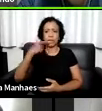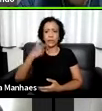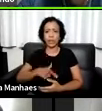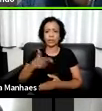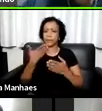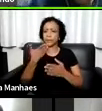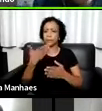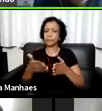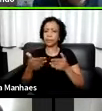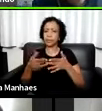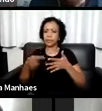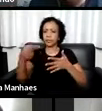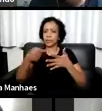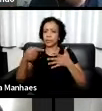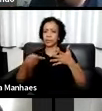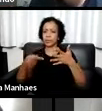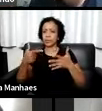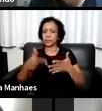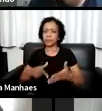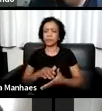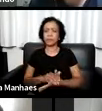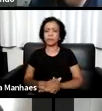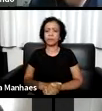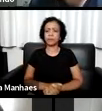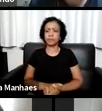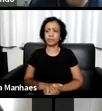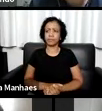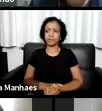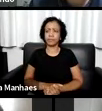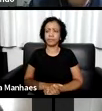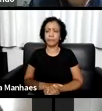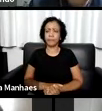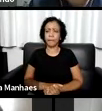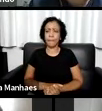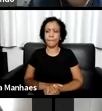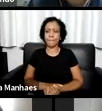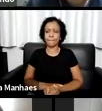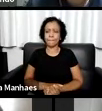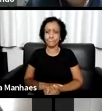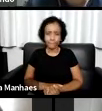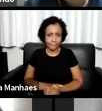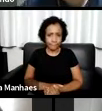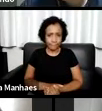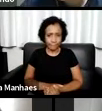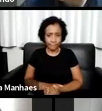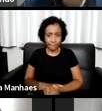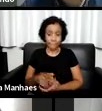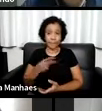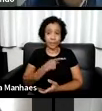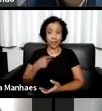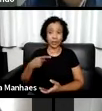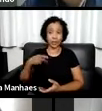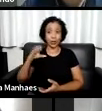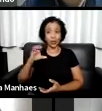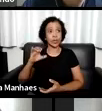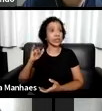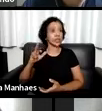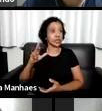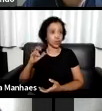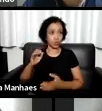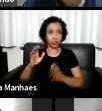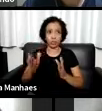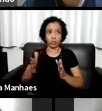alguns. Perfeito, estou aqui ouvindo. Anote aí, querido pastor Ciro, o